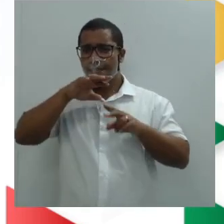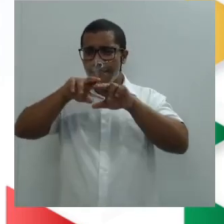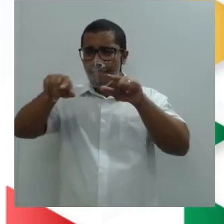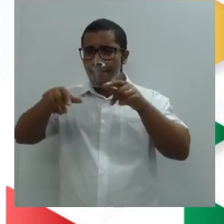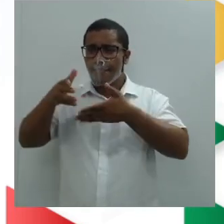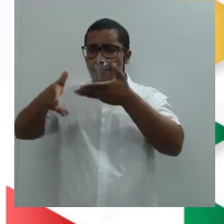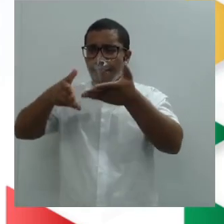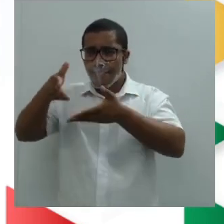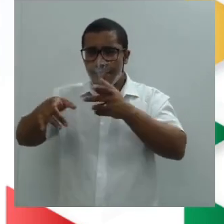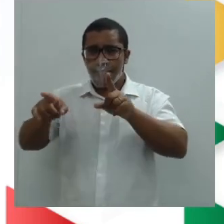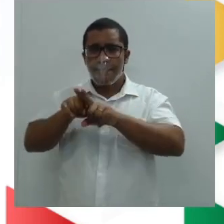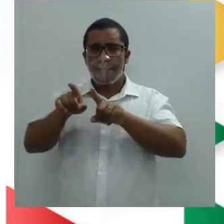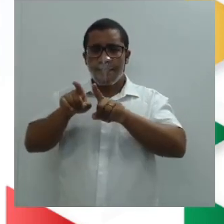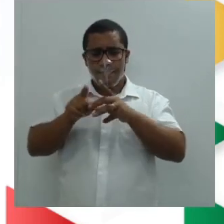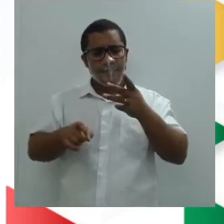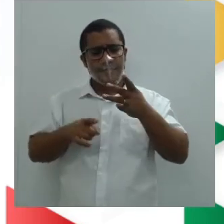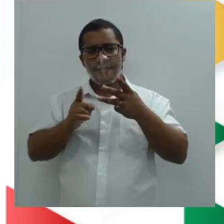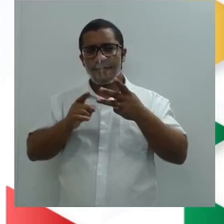e